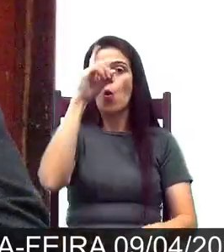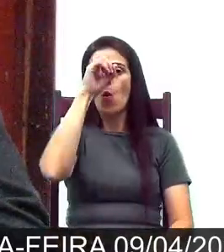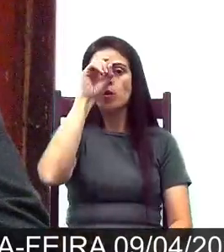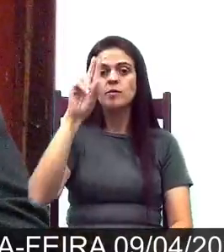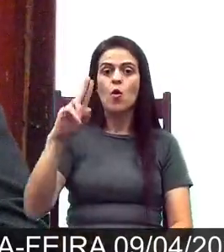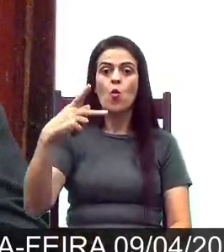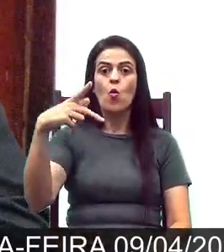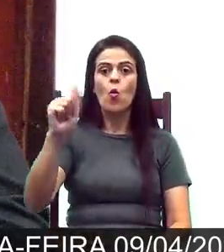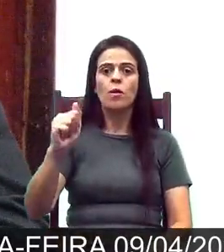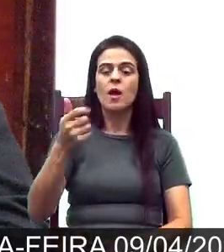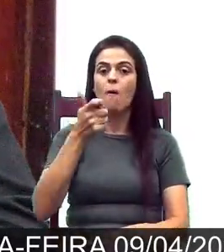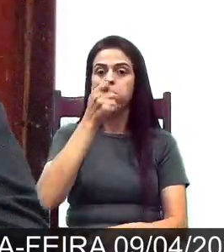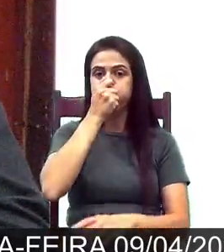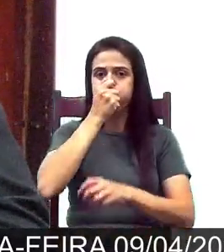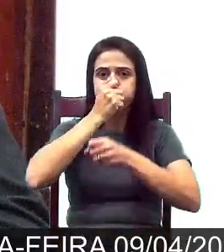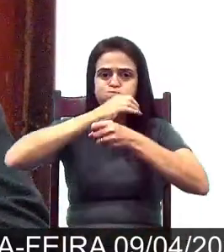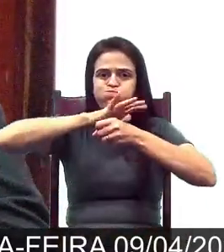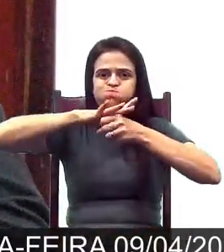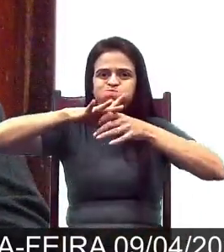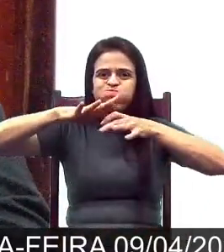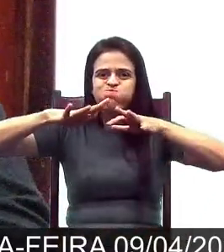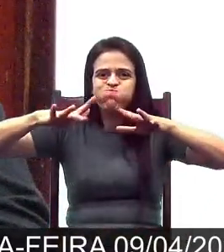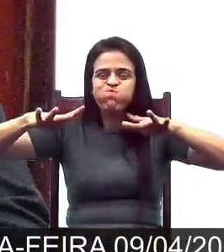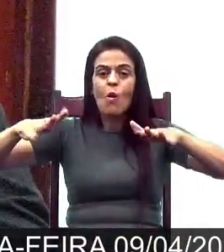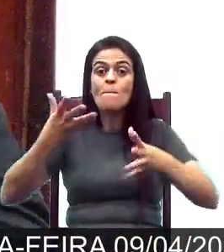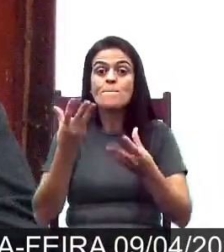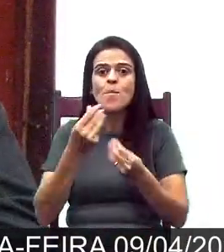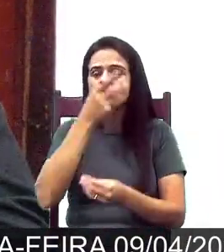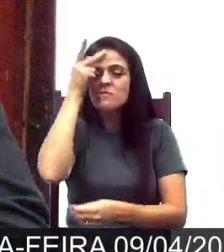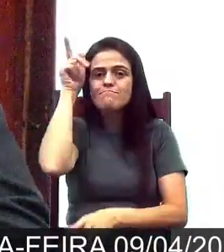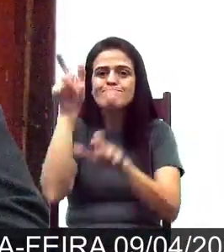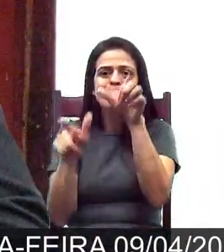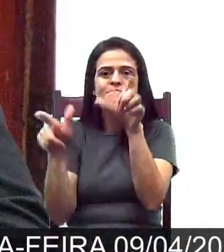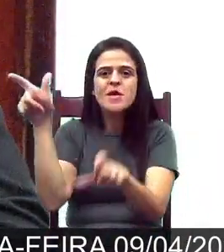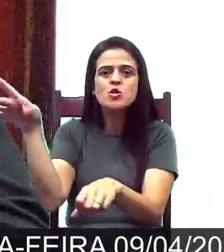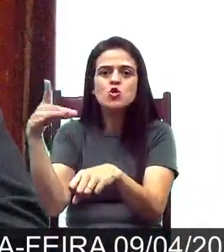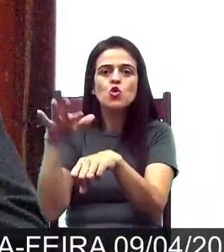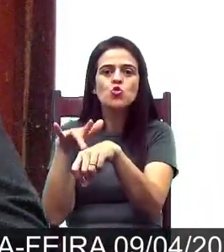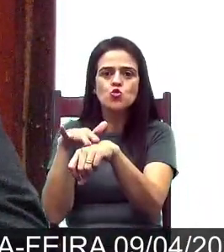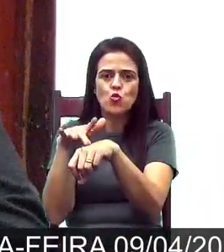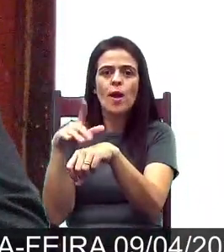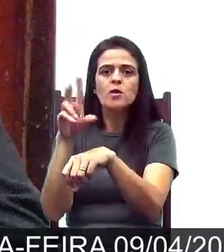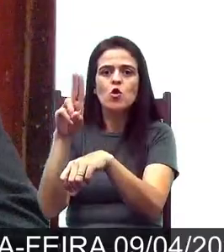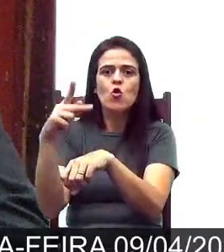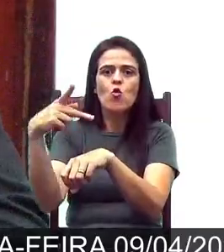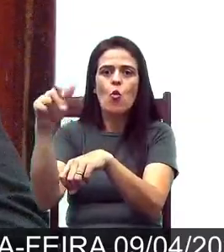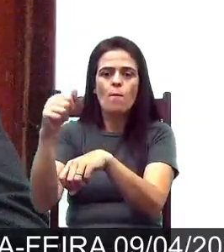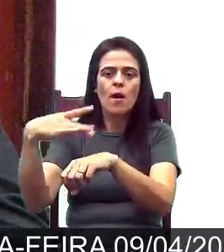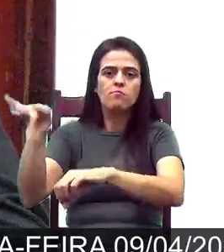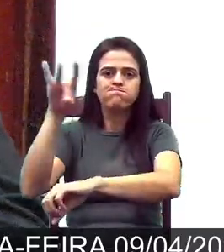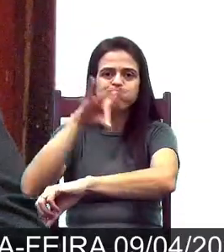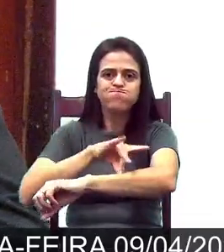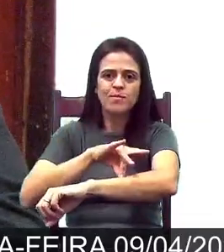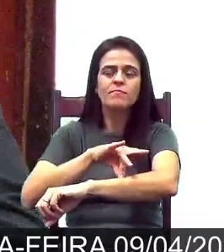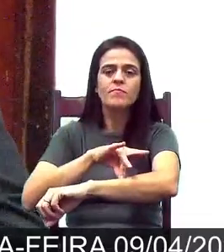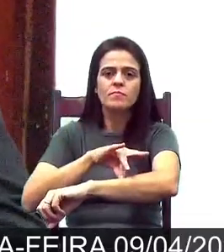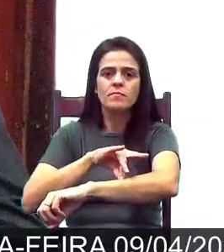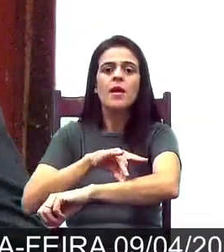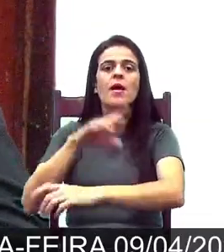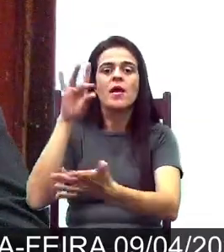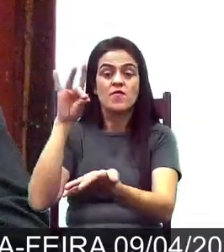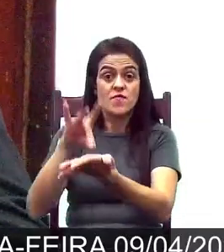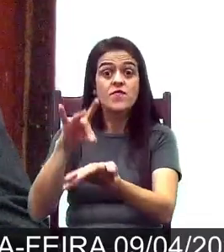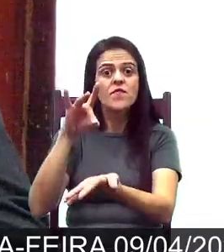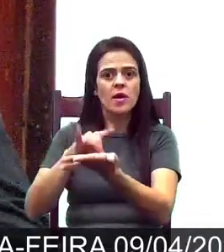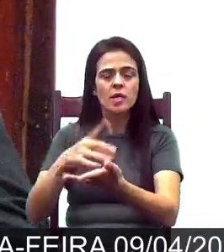transbordando de gente, essa questão da dengue está, né, virando epidemia mesmo, ou pandemia, porque